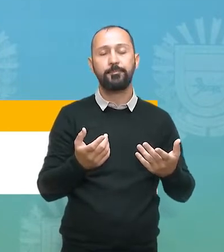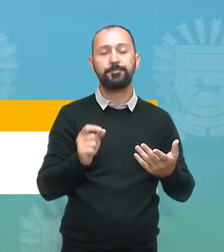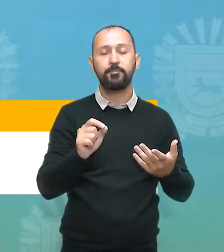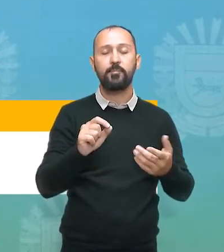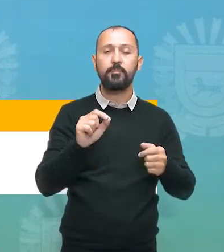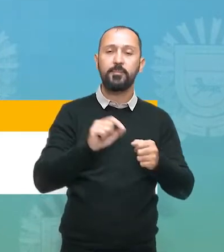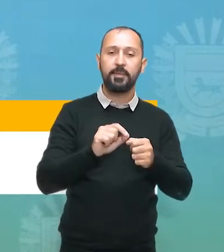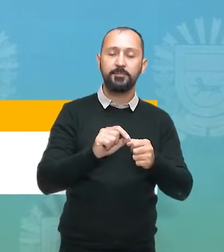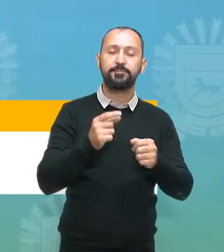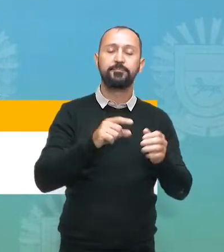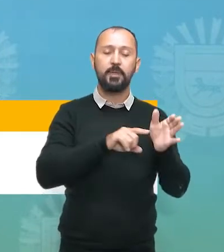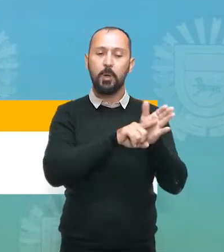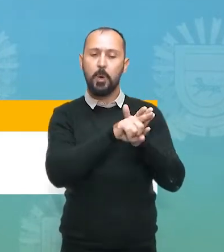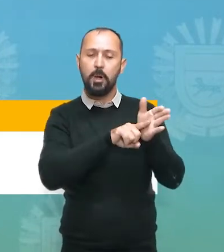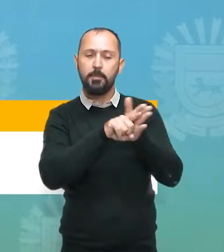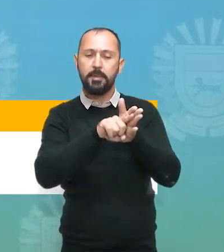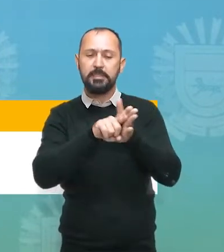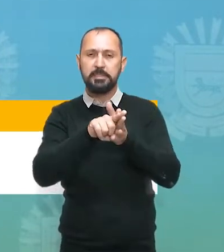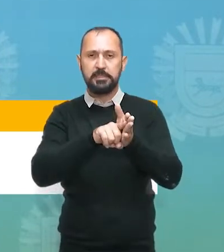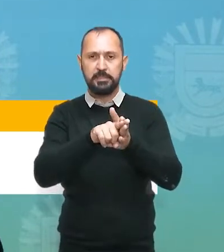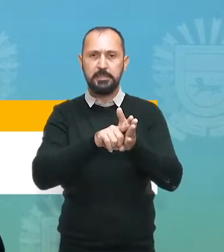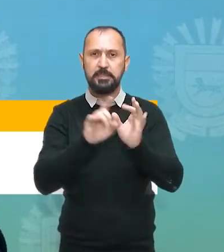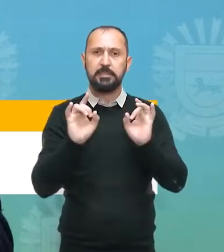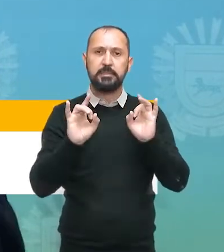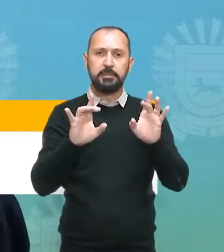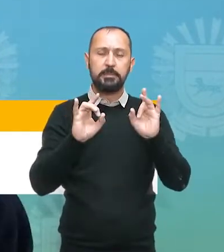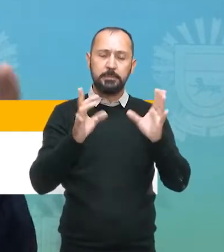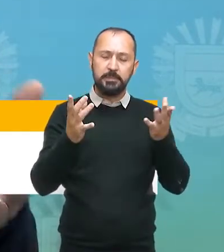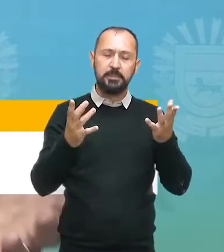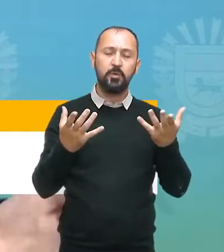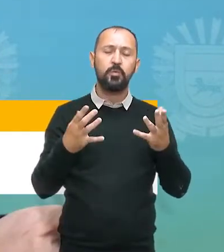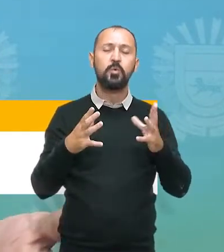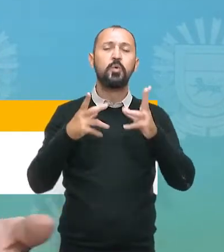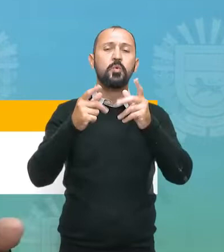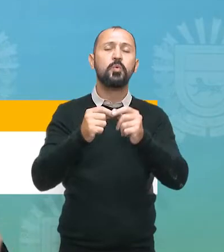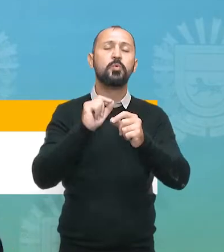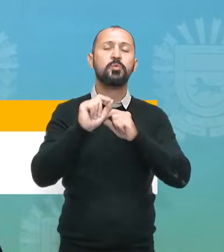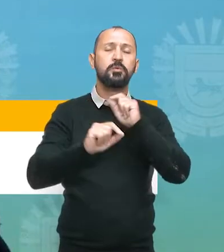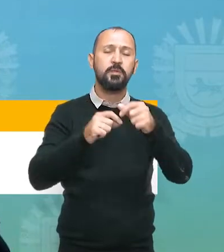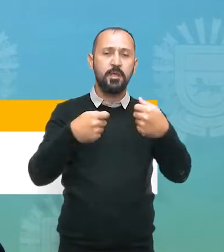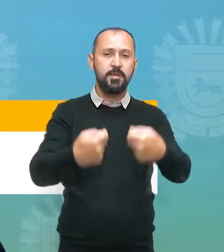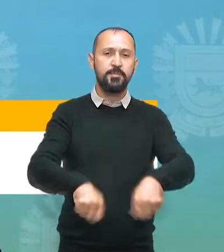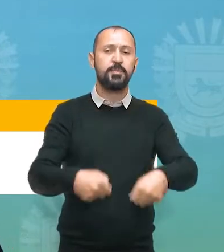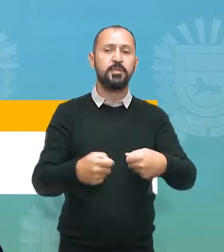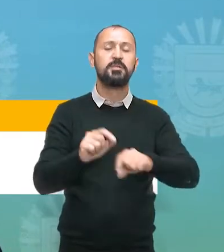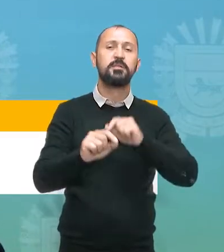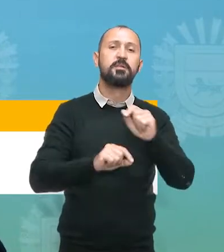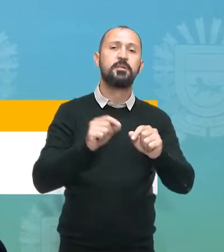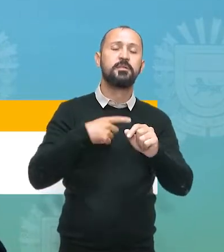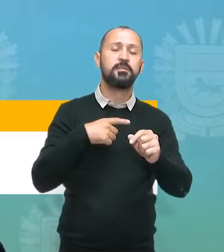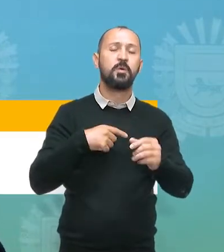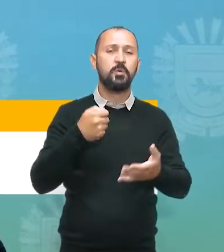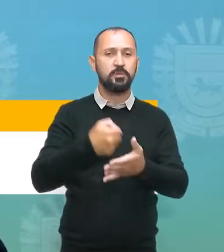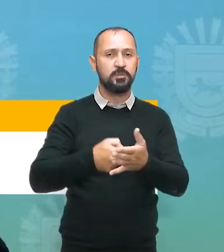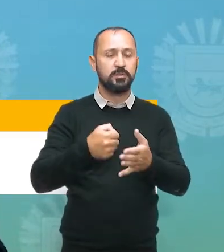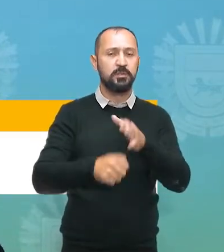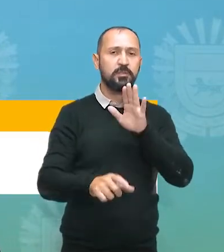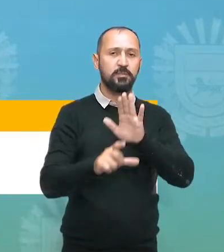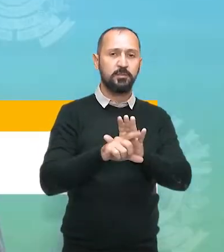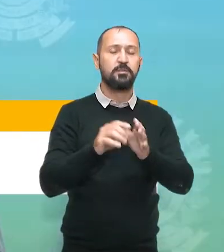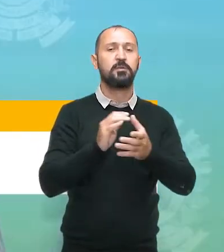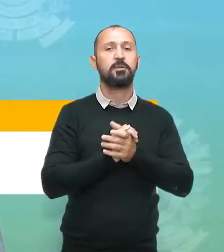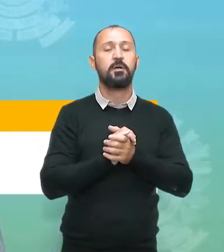o feitio dessa perícia e também todas as creditações necessárias e que são